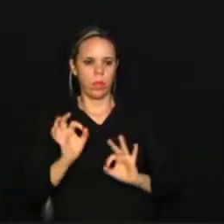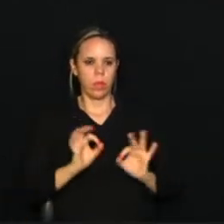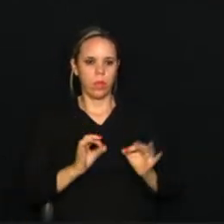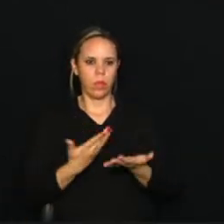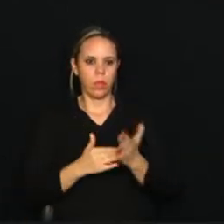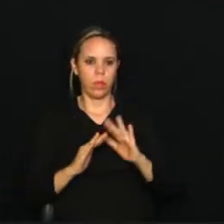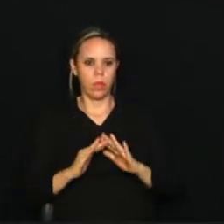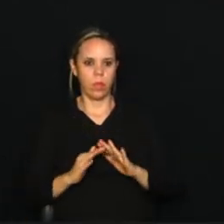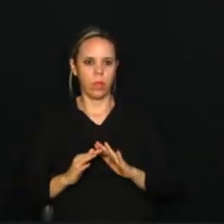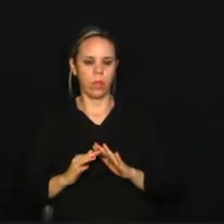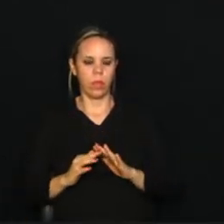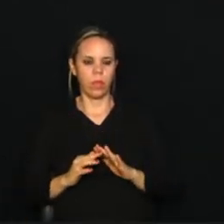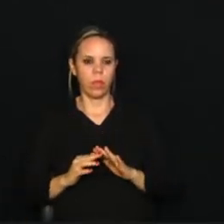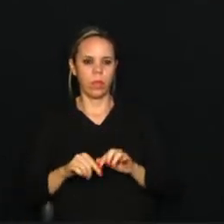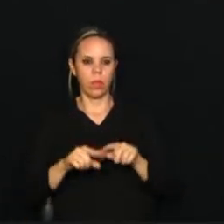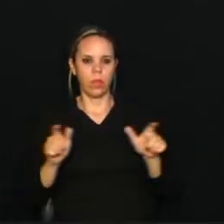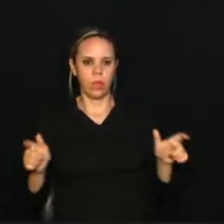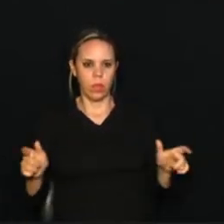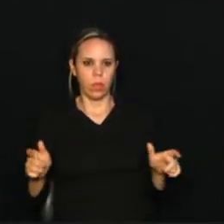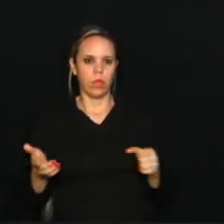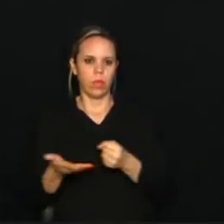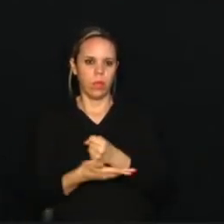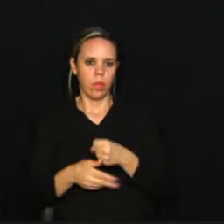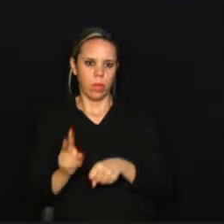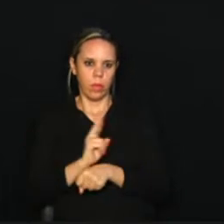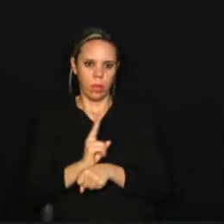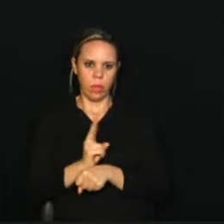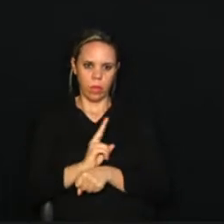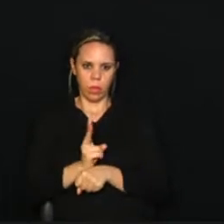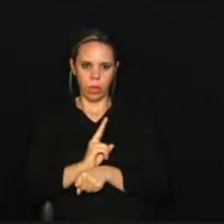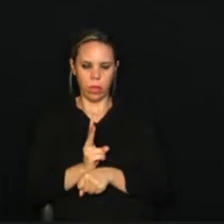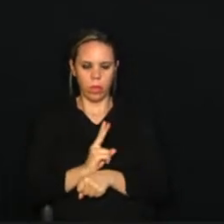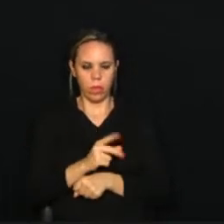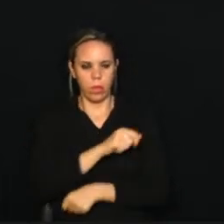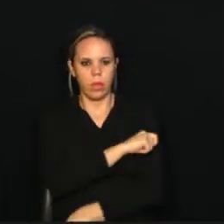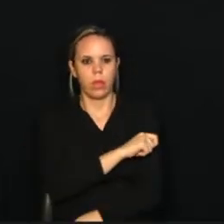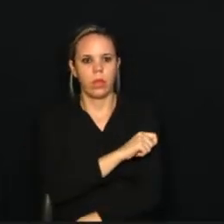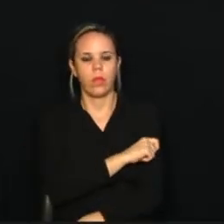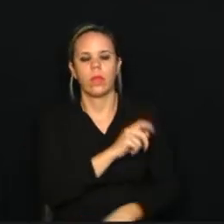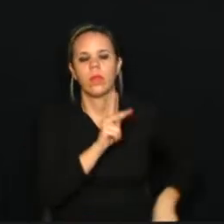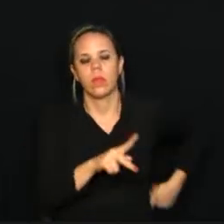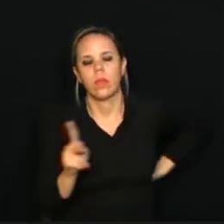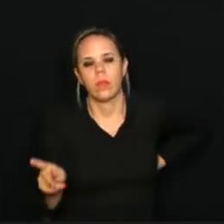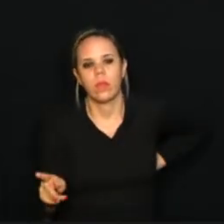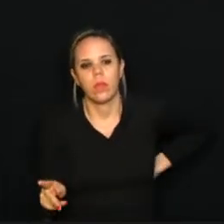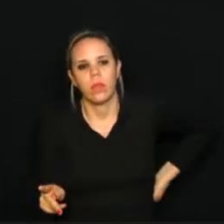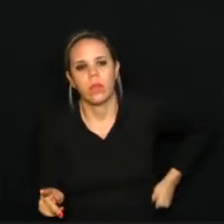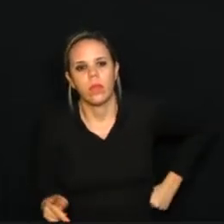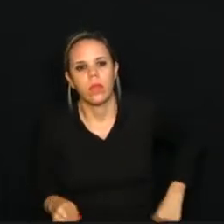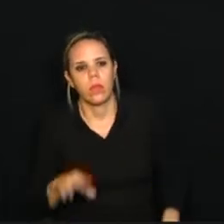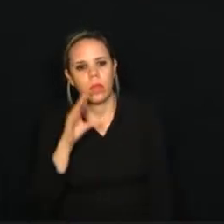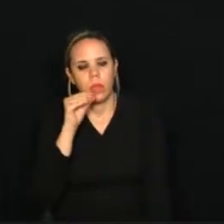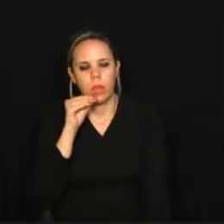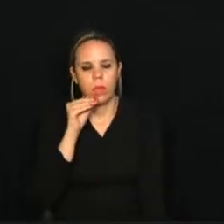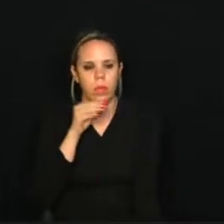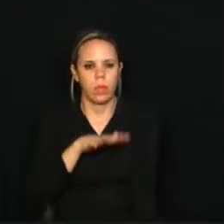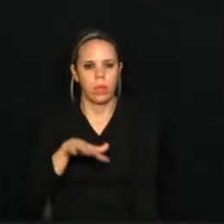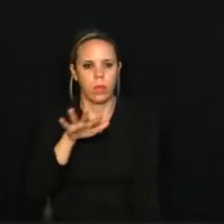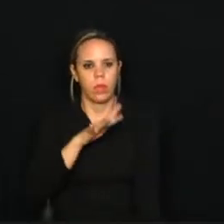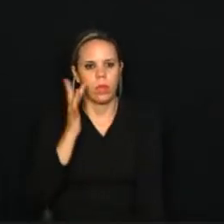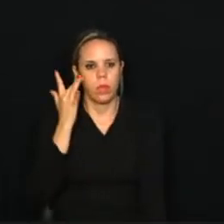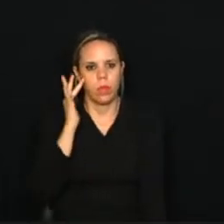escola como um ambiente minimamente seguro para os estudantes, para os professores, para os funcionários, né? Eu